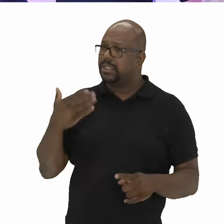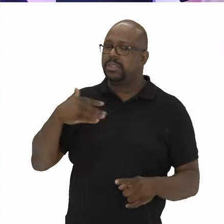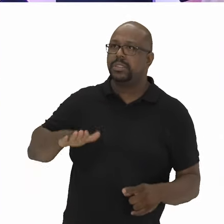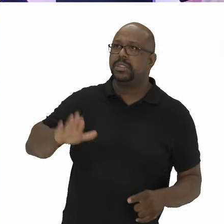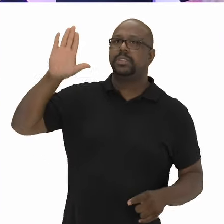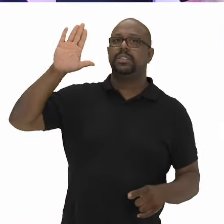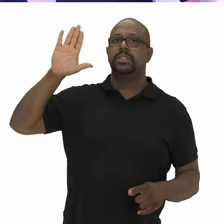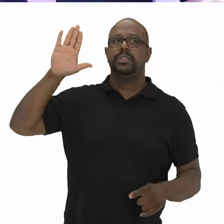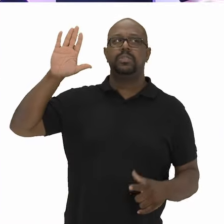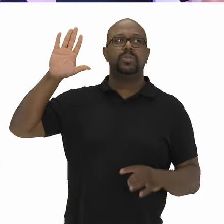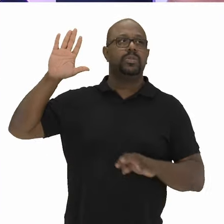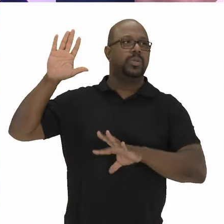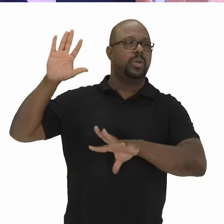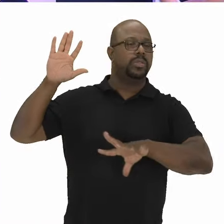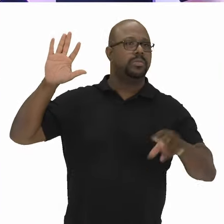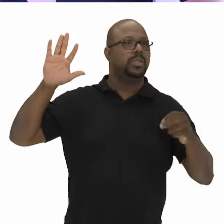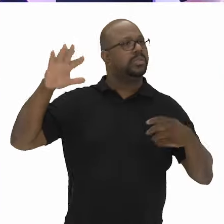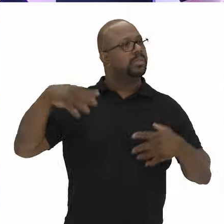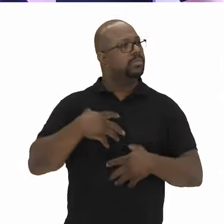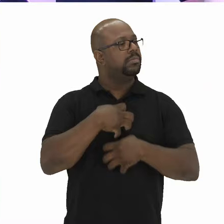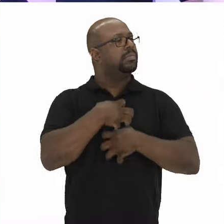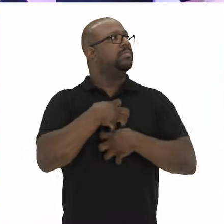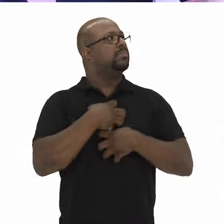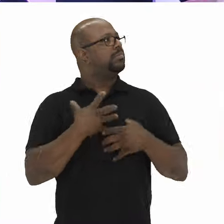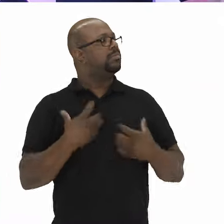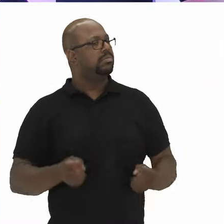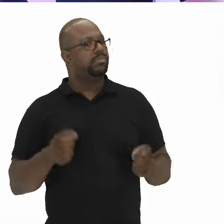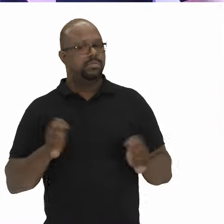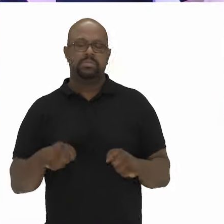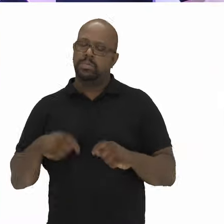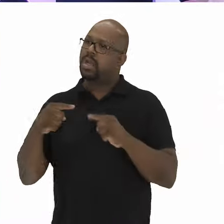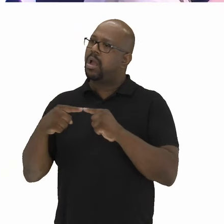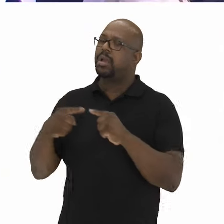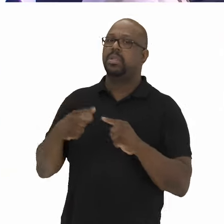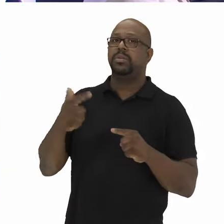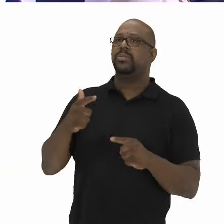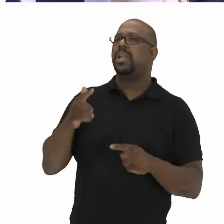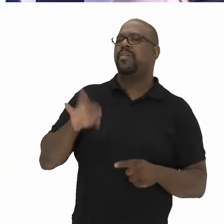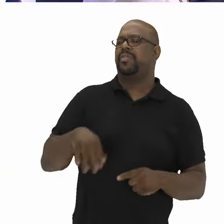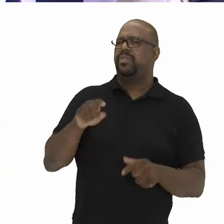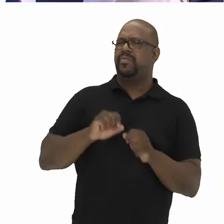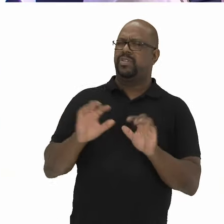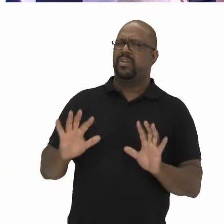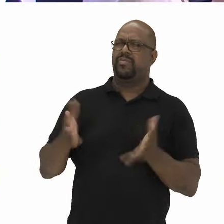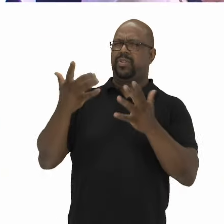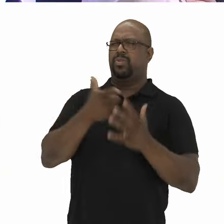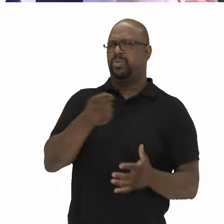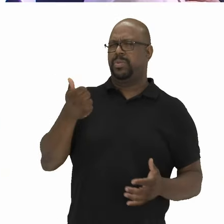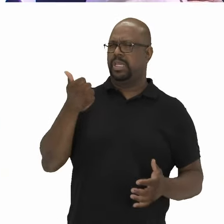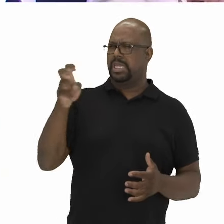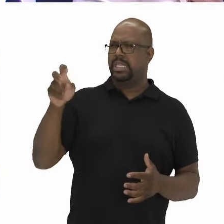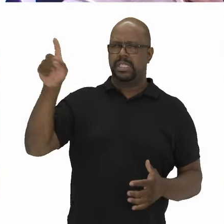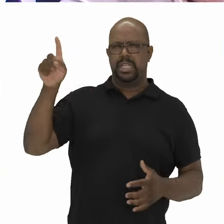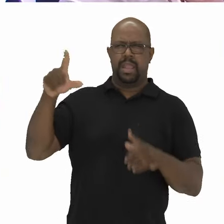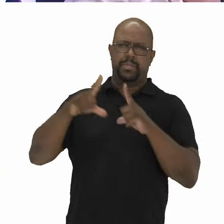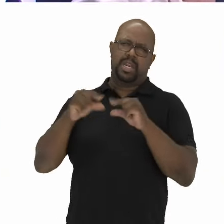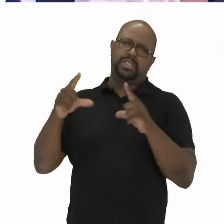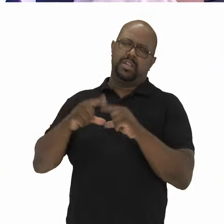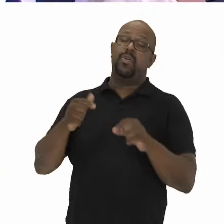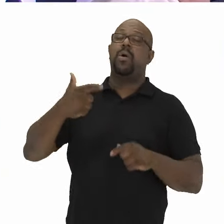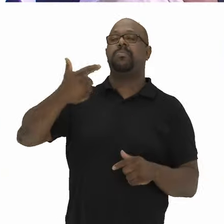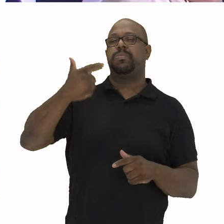pessoa pede todo mundo começa a se movimentar em torno daquele assunto e não tem fim a gente fez um evento em 2015